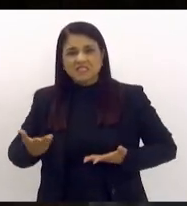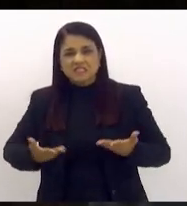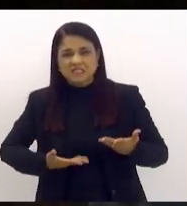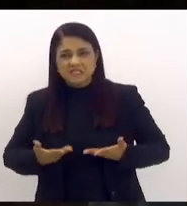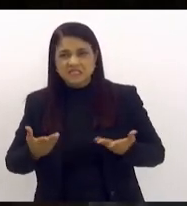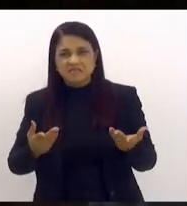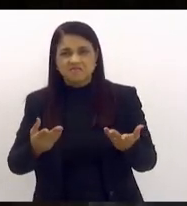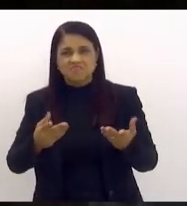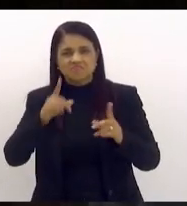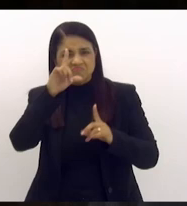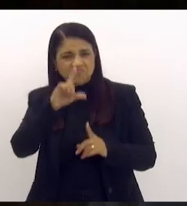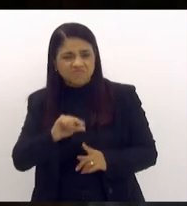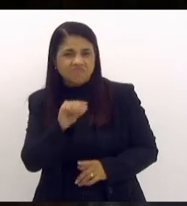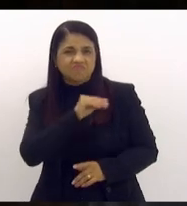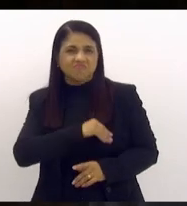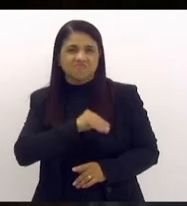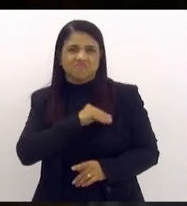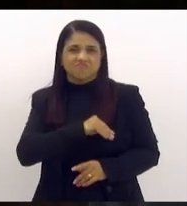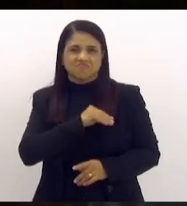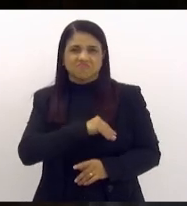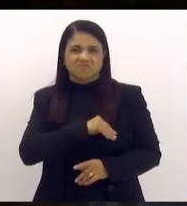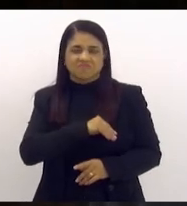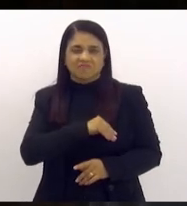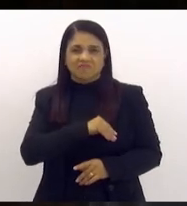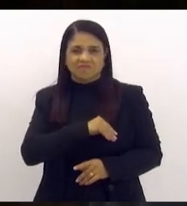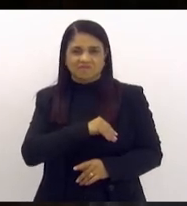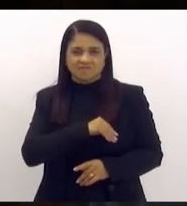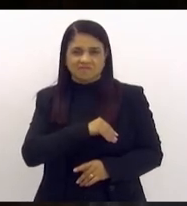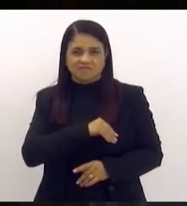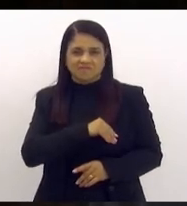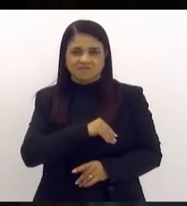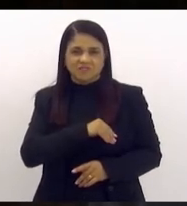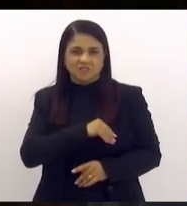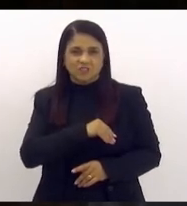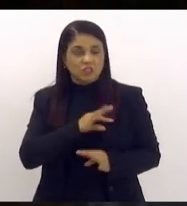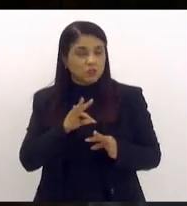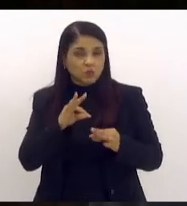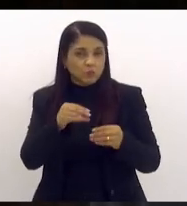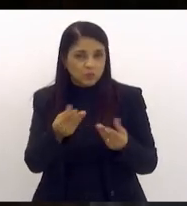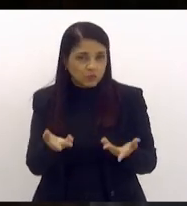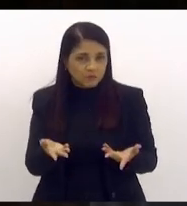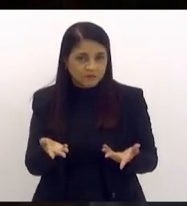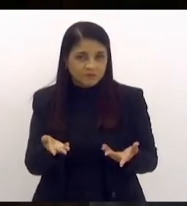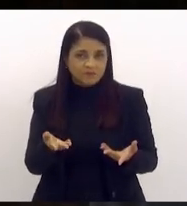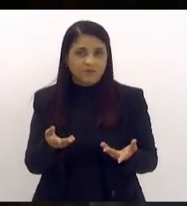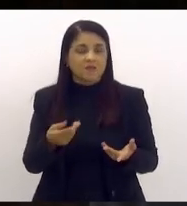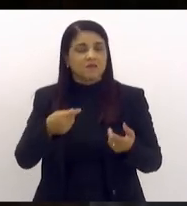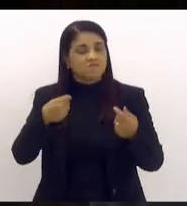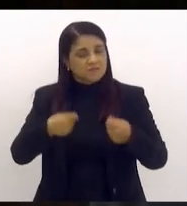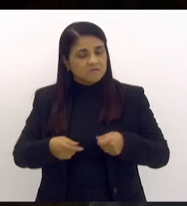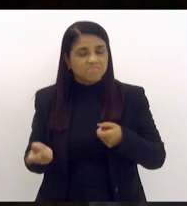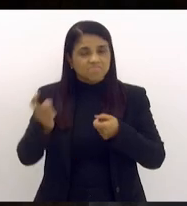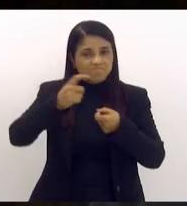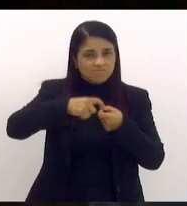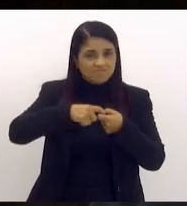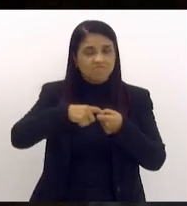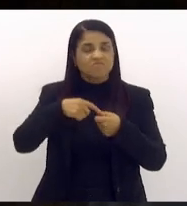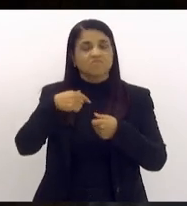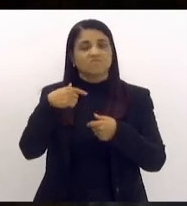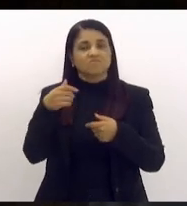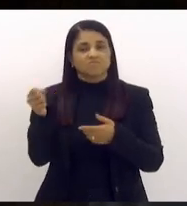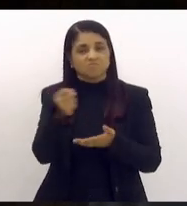baixíssima renda com baixíssimo capital agregado em tudo que se faz aqui no Rio de Janeiro a gente precisa retomar os empregos da indústria